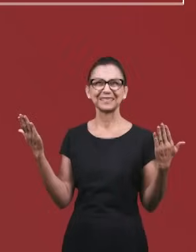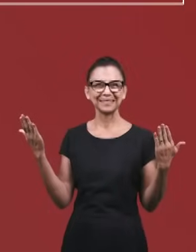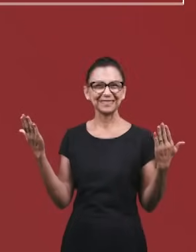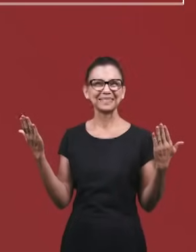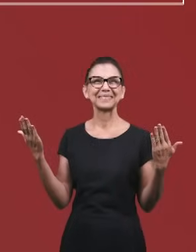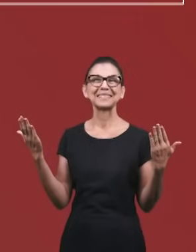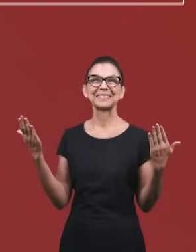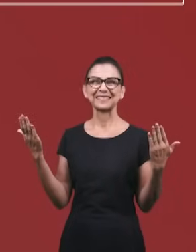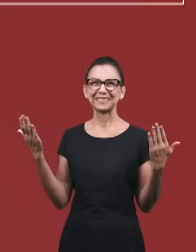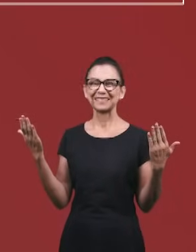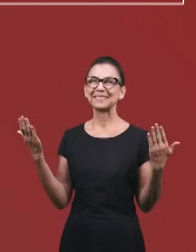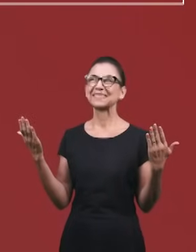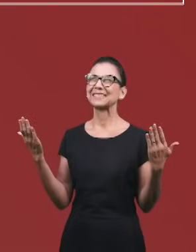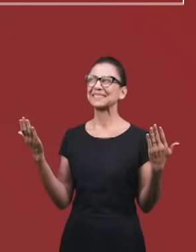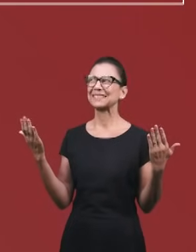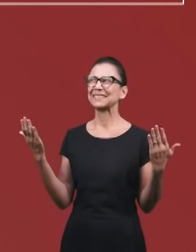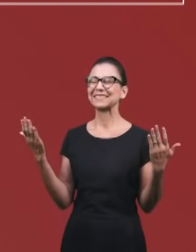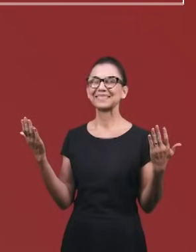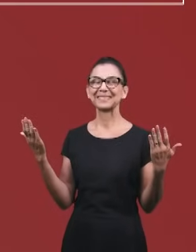coração.